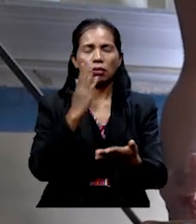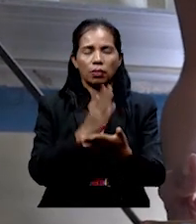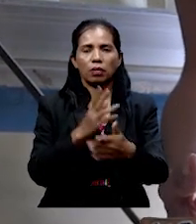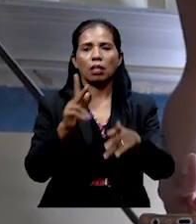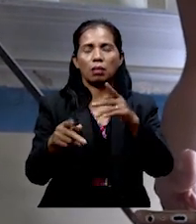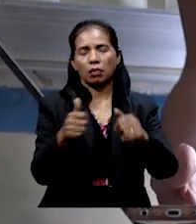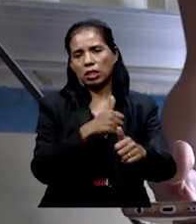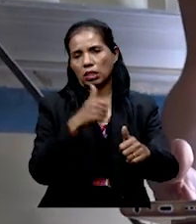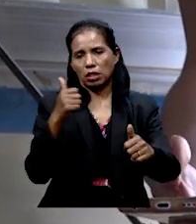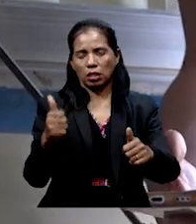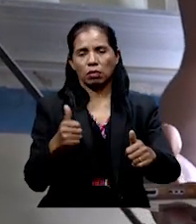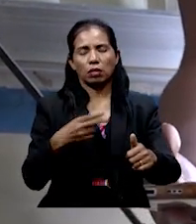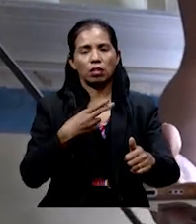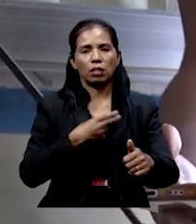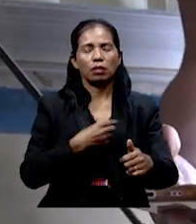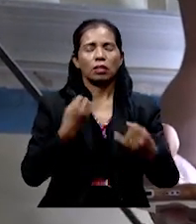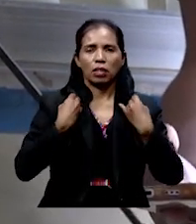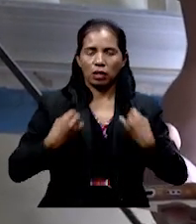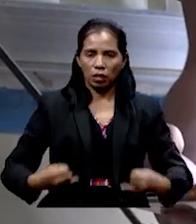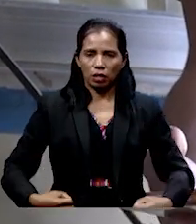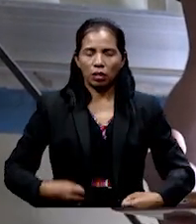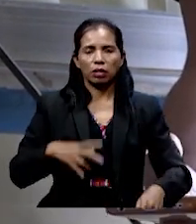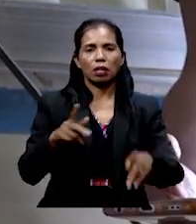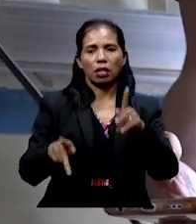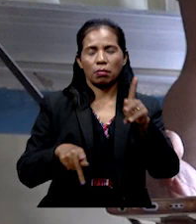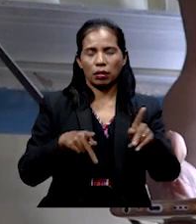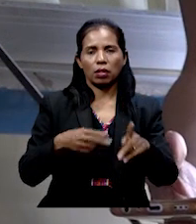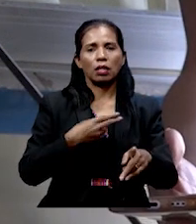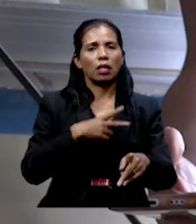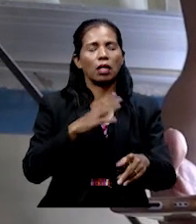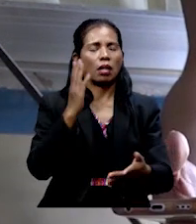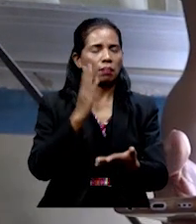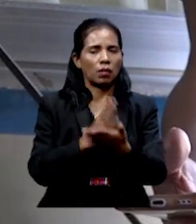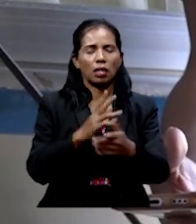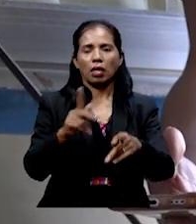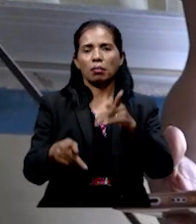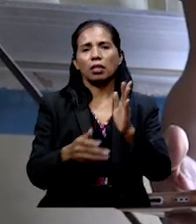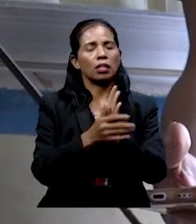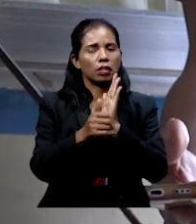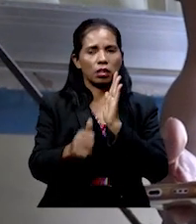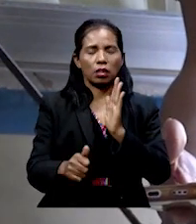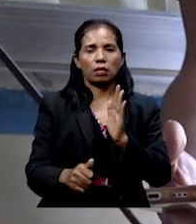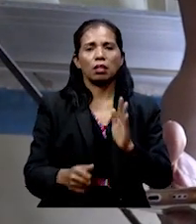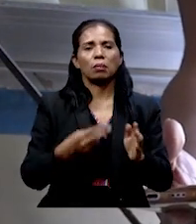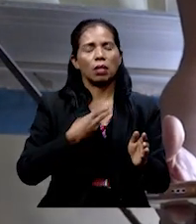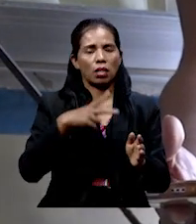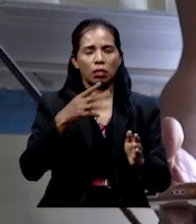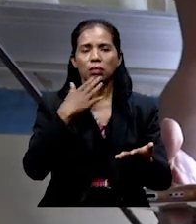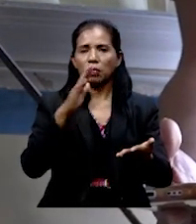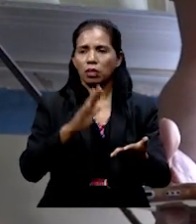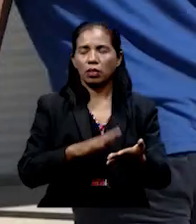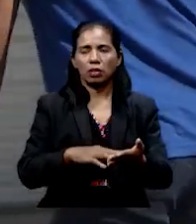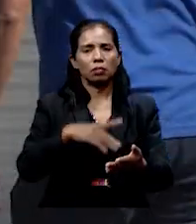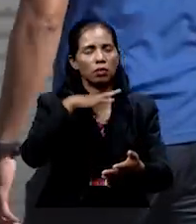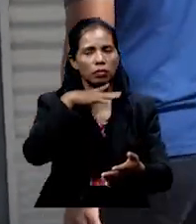tem seluk ni nia identidade, emane karakter, ha mate emane ne personalidade, ne maha halo serne, ida ne buat